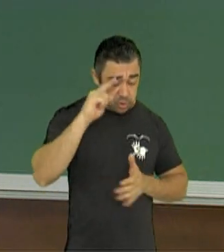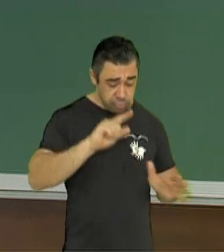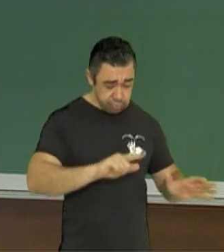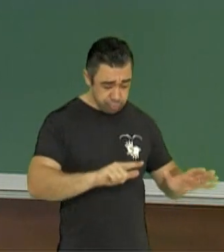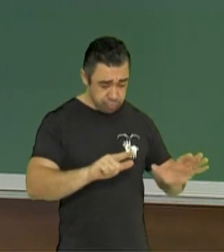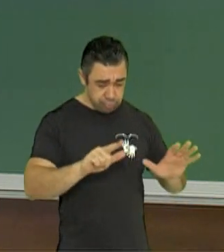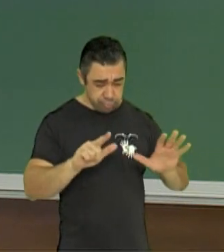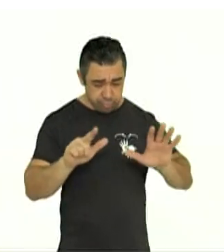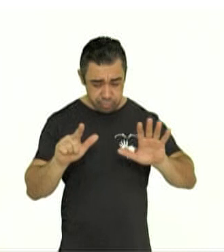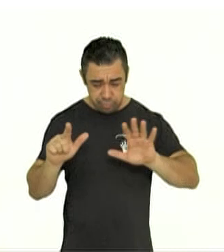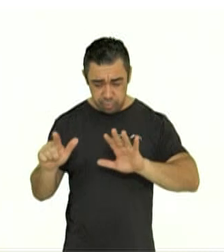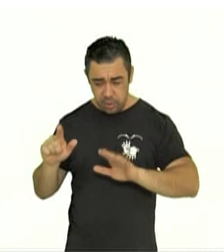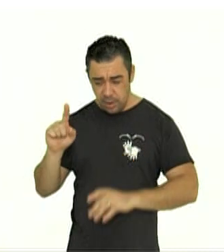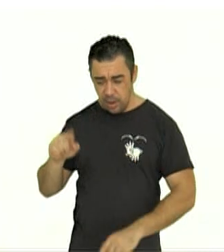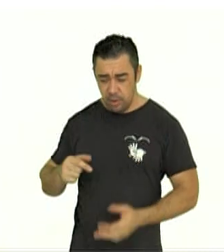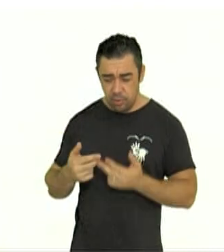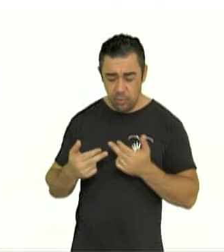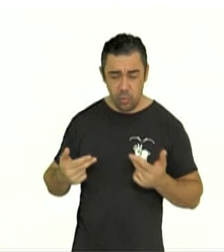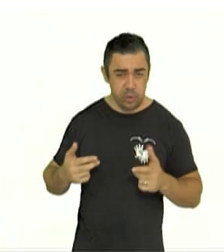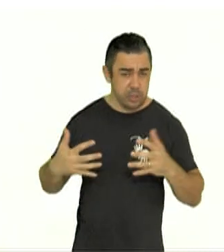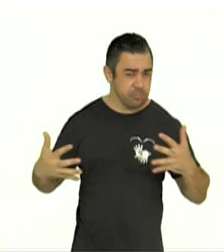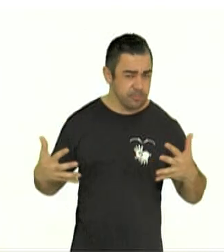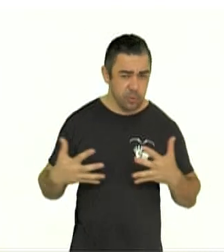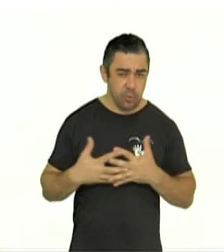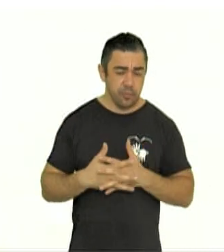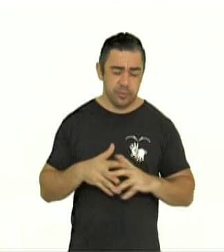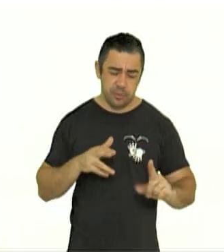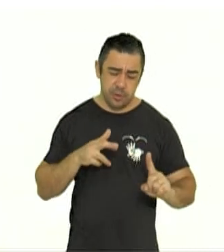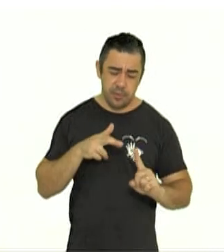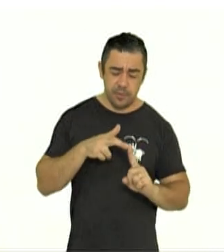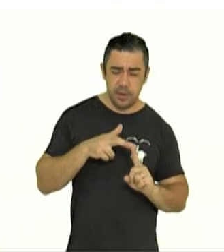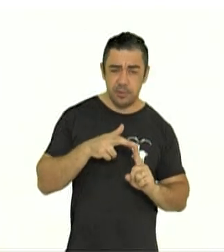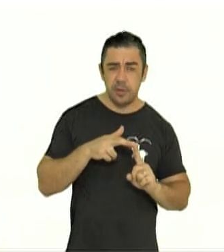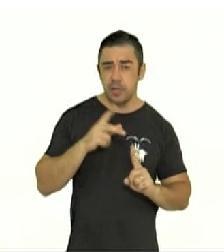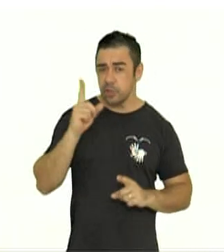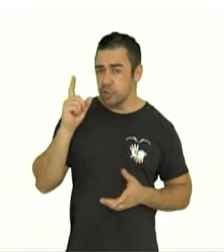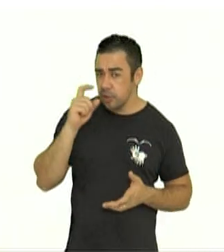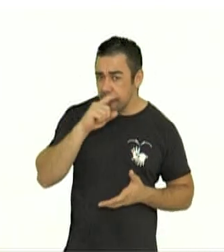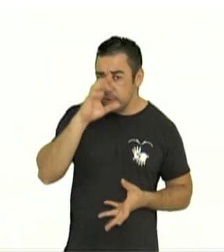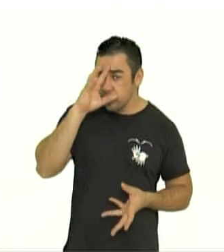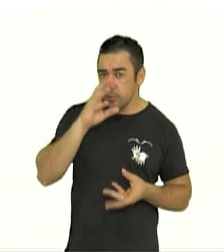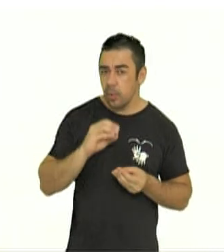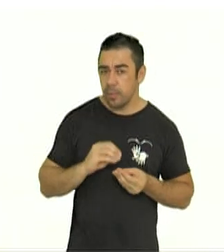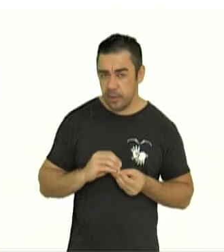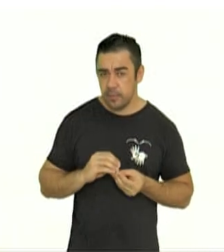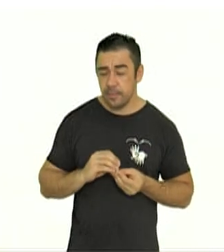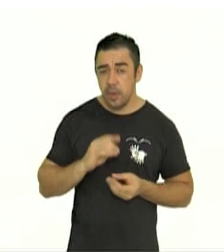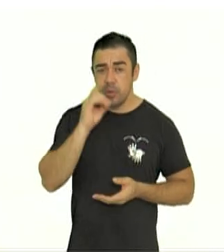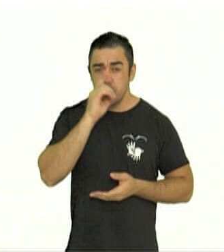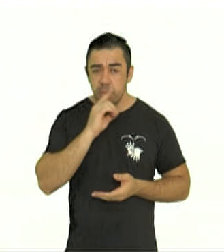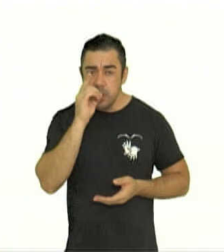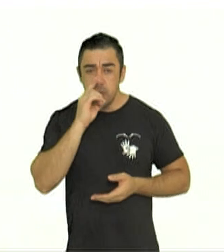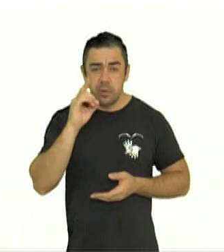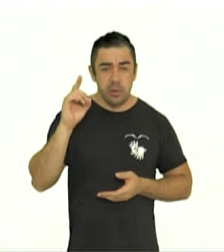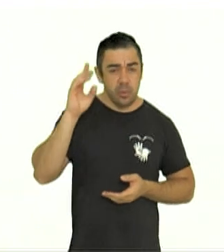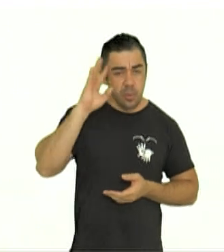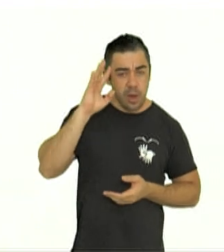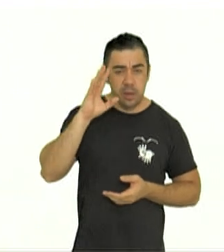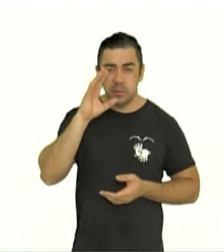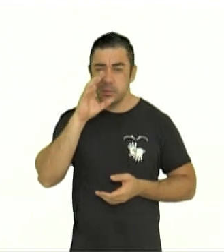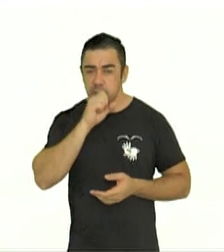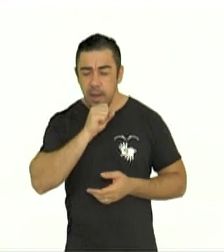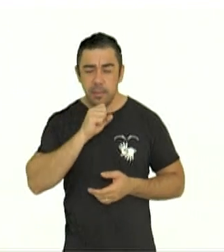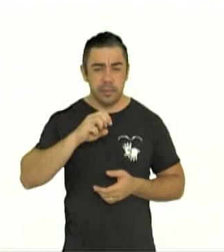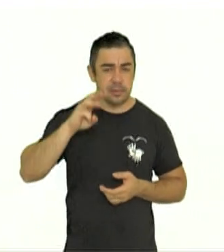incompreensível tábua de logaritmos, uma confusão de referências, de uma complexidade inacessível. Domingos e quartas-feiras, sábados